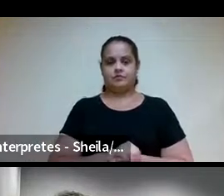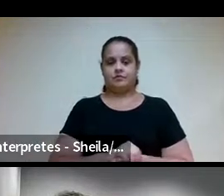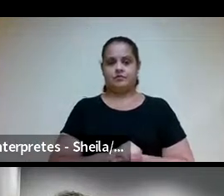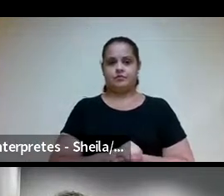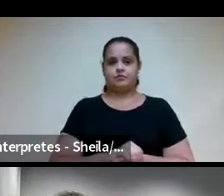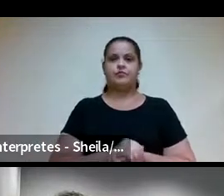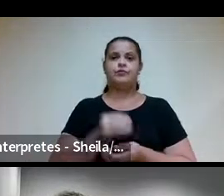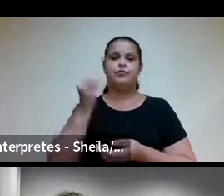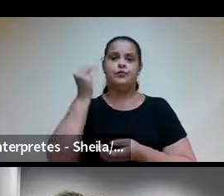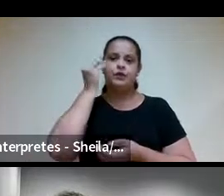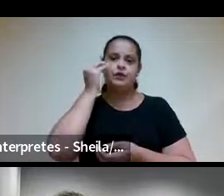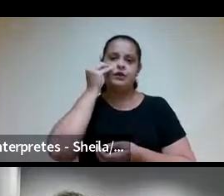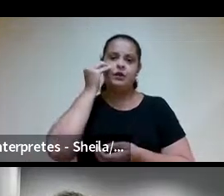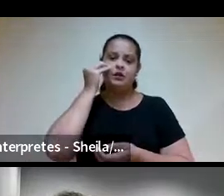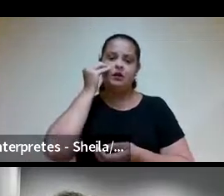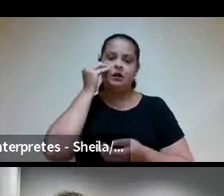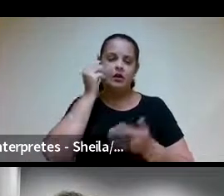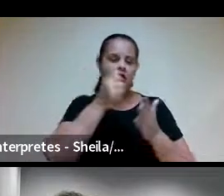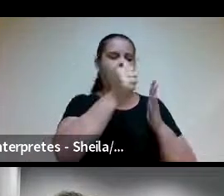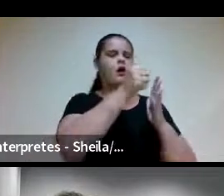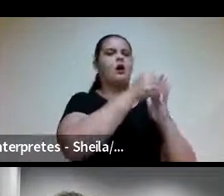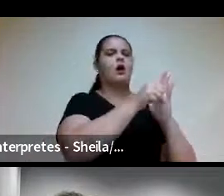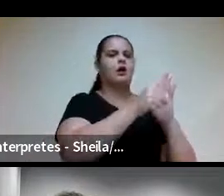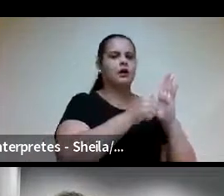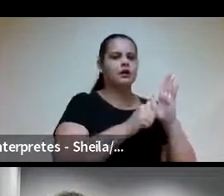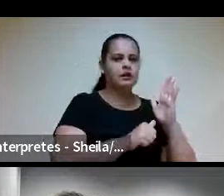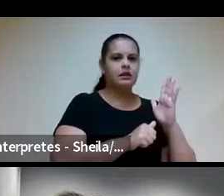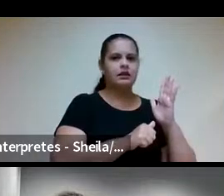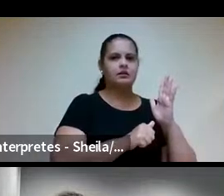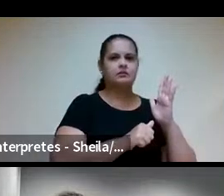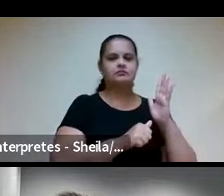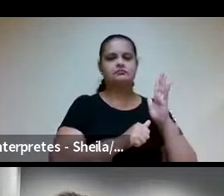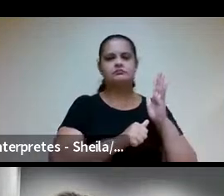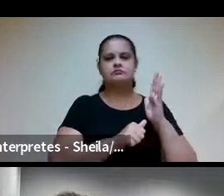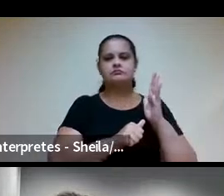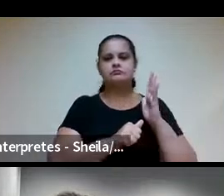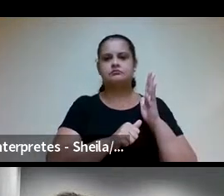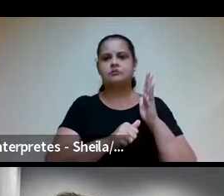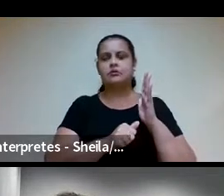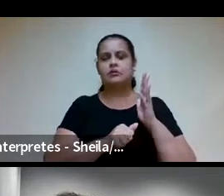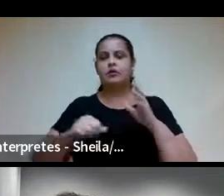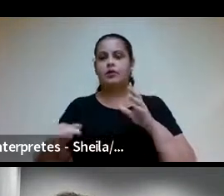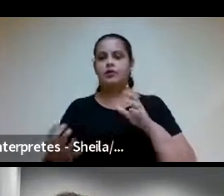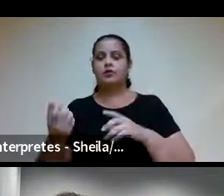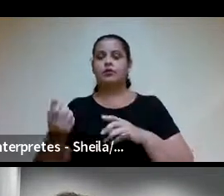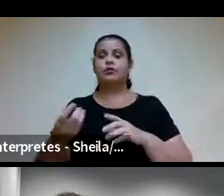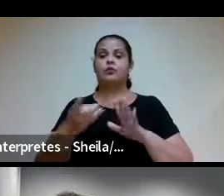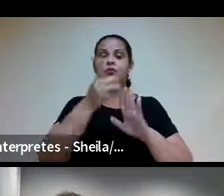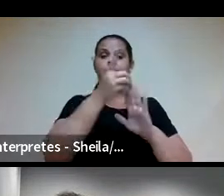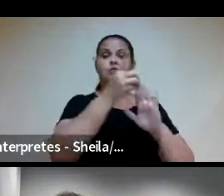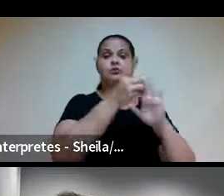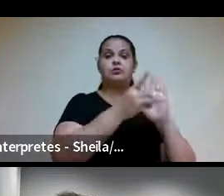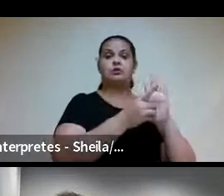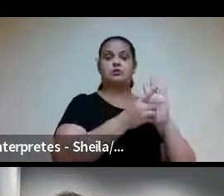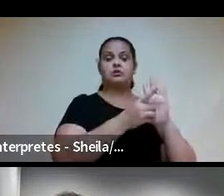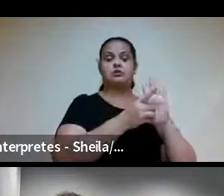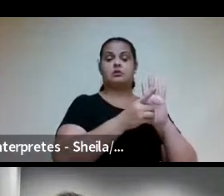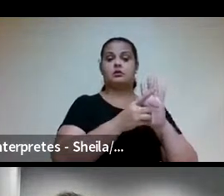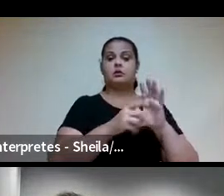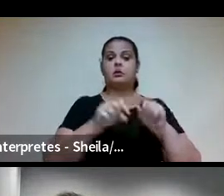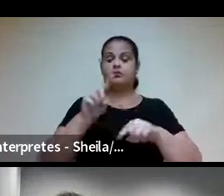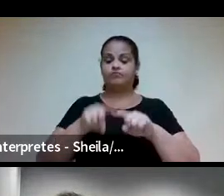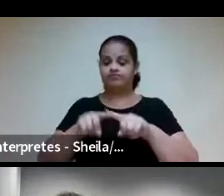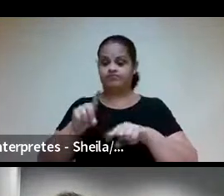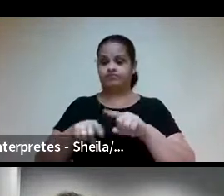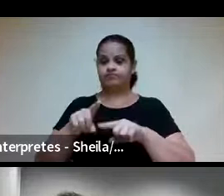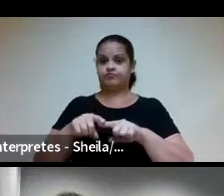acho que também é pertinente analisar, doutora Tiziana, os fatos e o direito em relação à questão